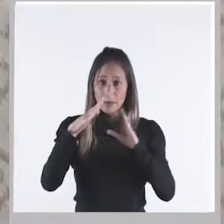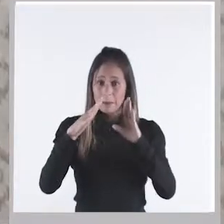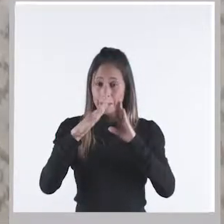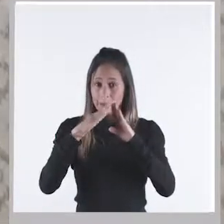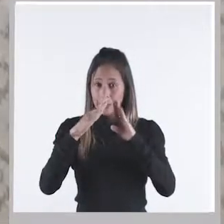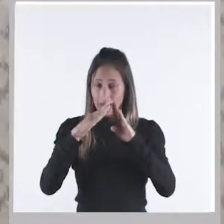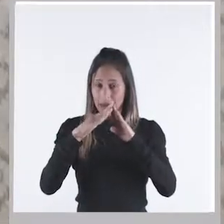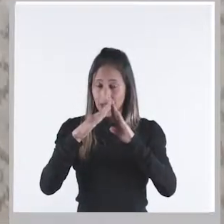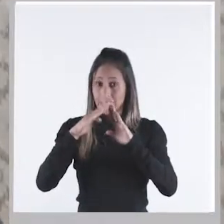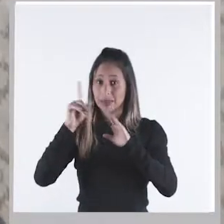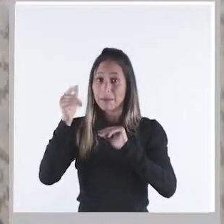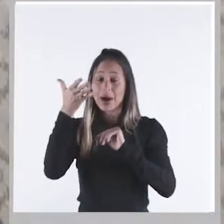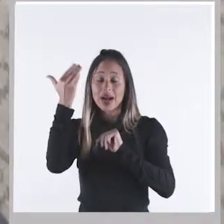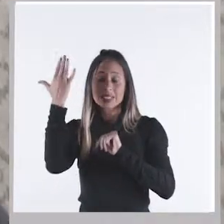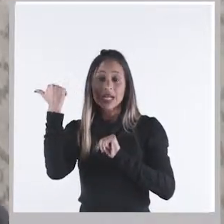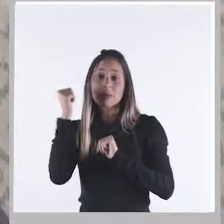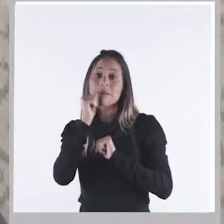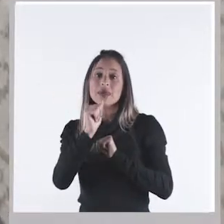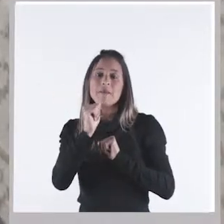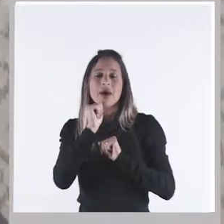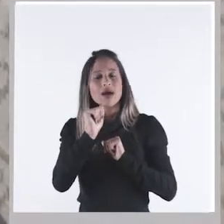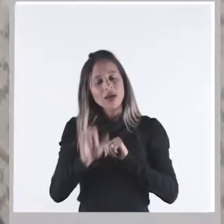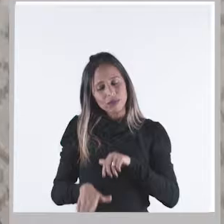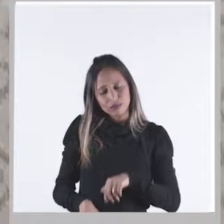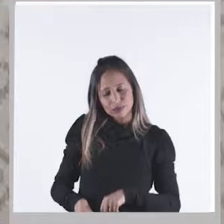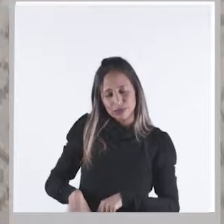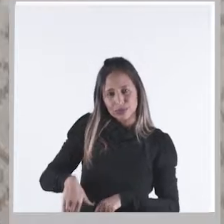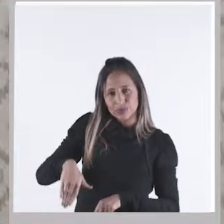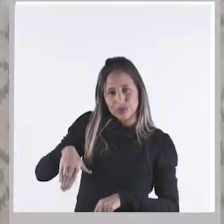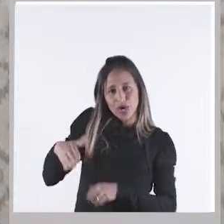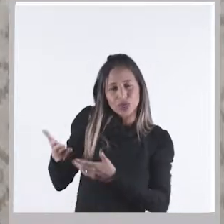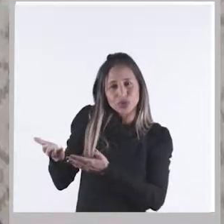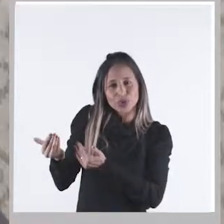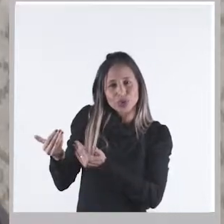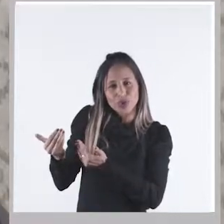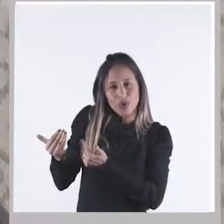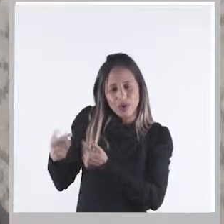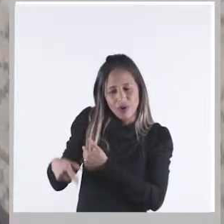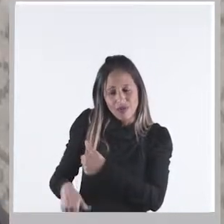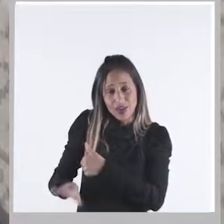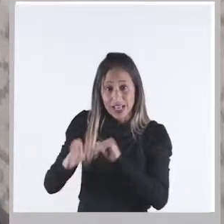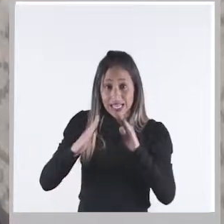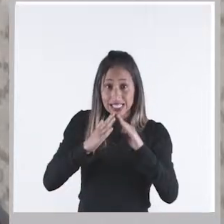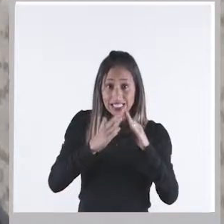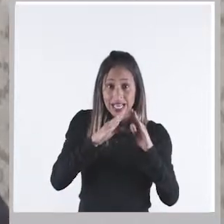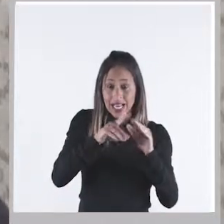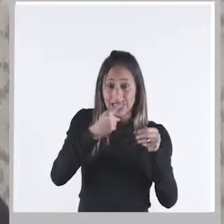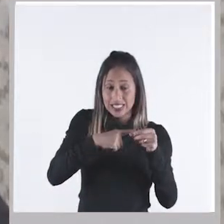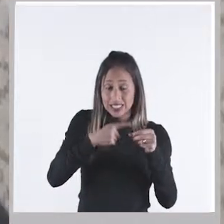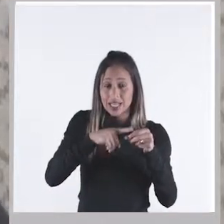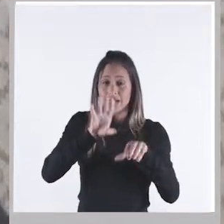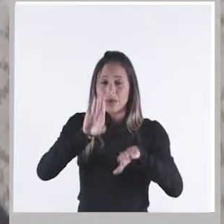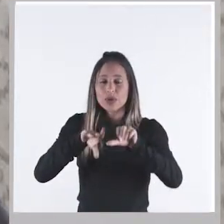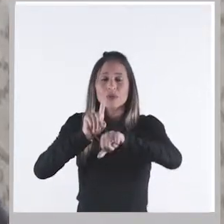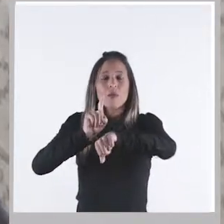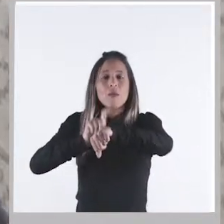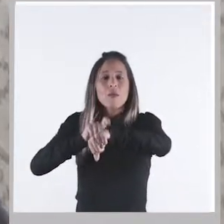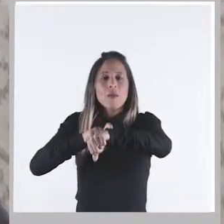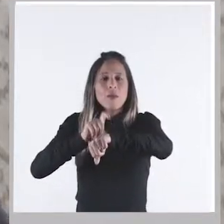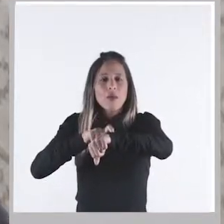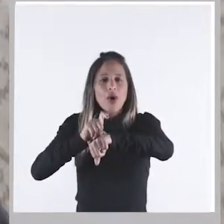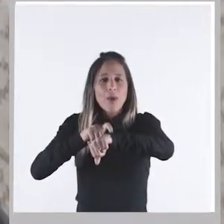que tinha sido da minha mãe, onde eu passei a minha infância e começo da adolescência. E nos meus momentos